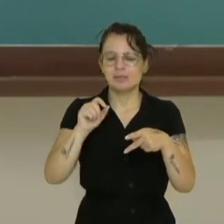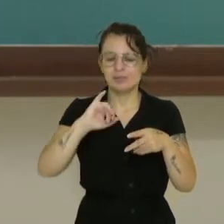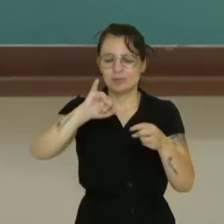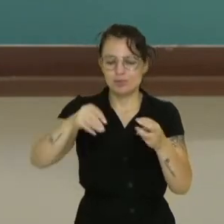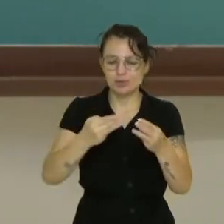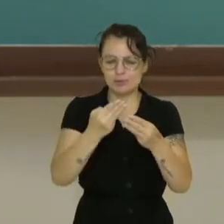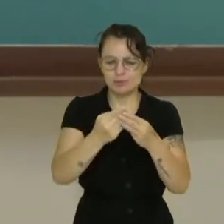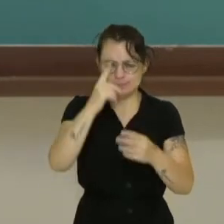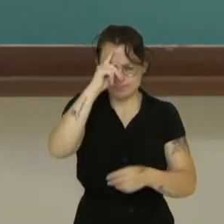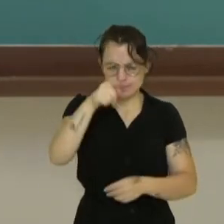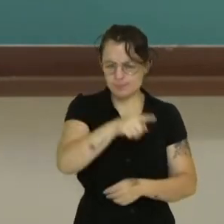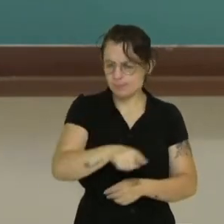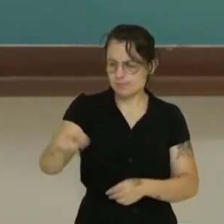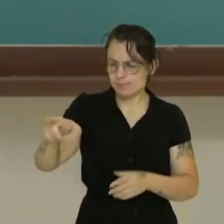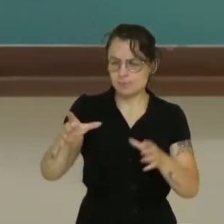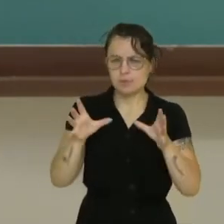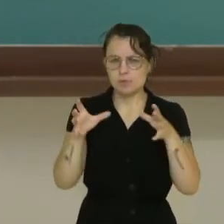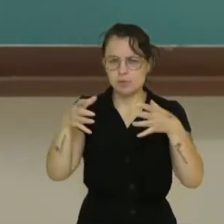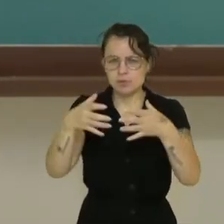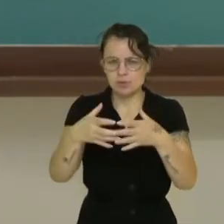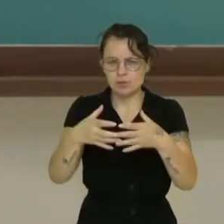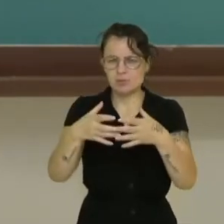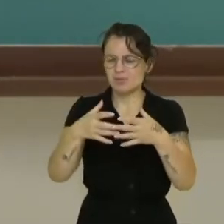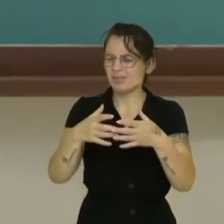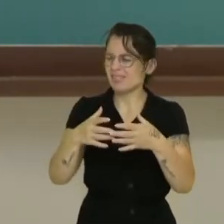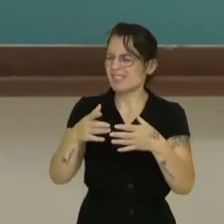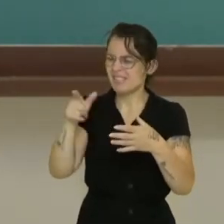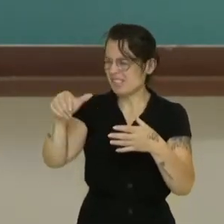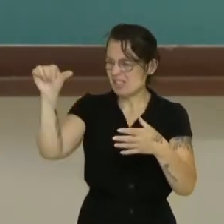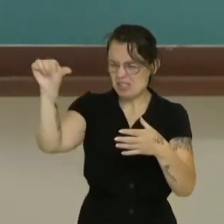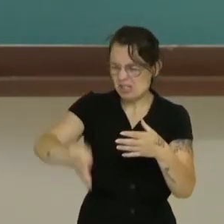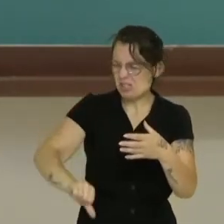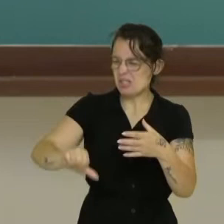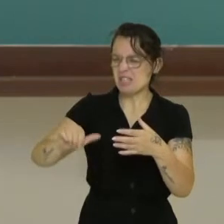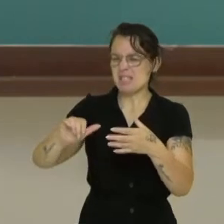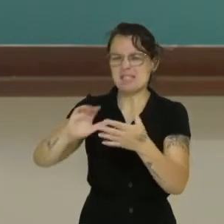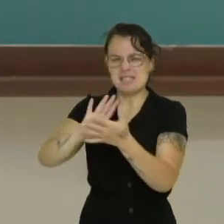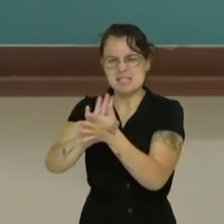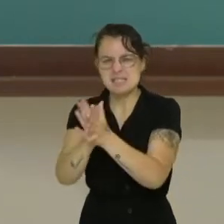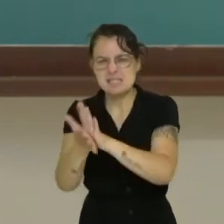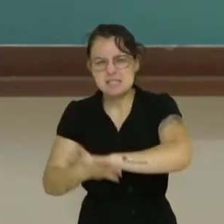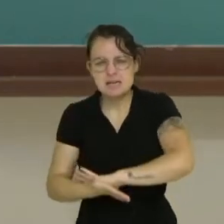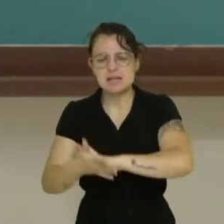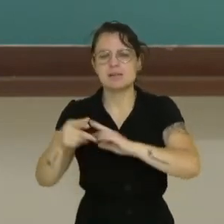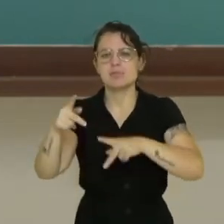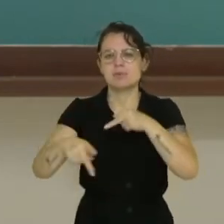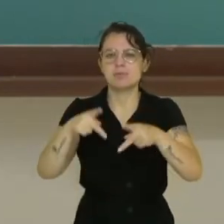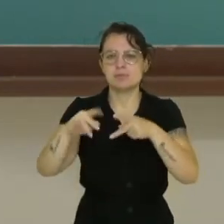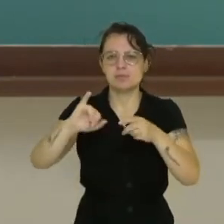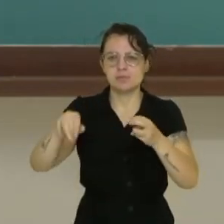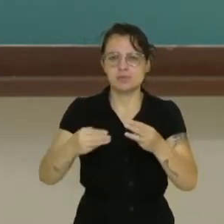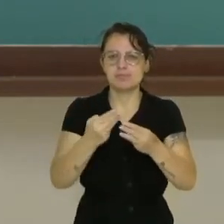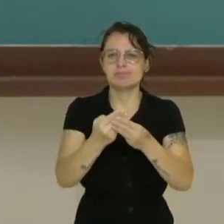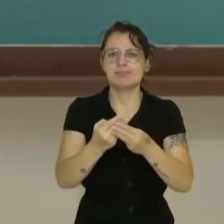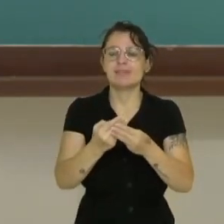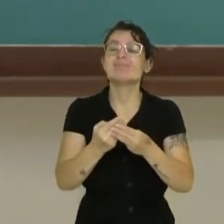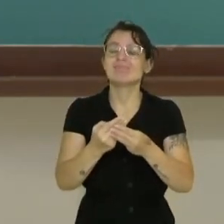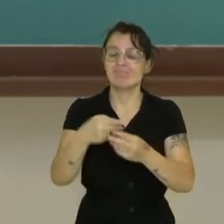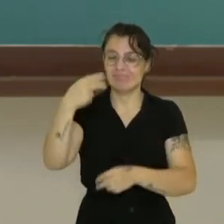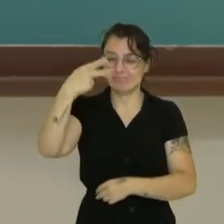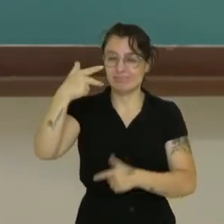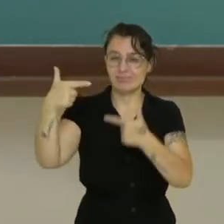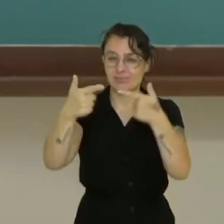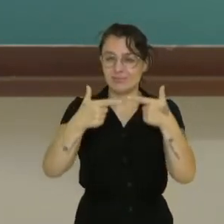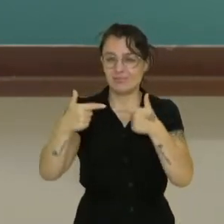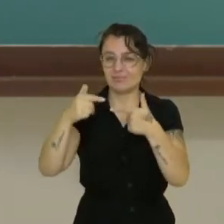de campos de concentração e a tratar muito mal essas pessoas. E eles criam o horror que foi a